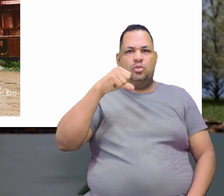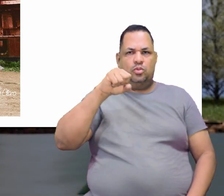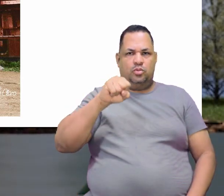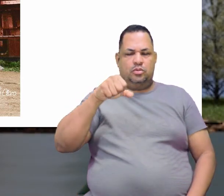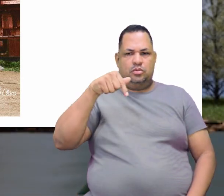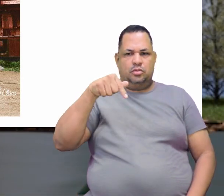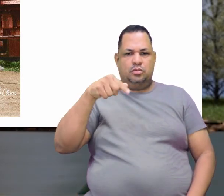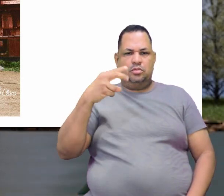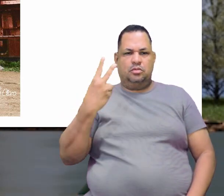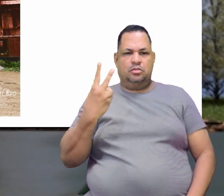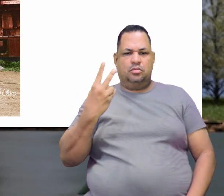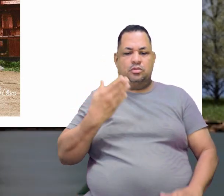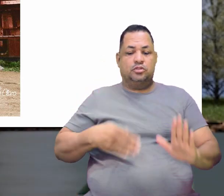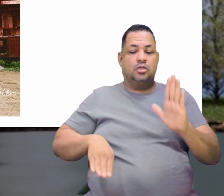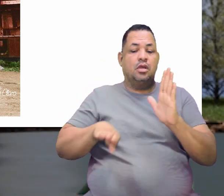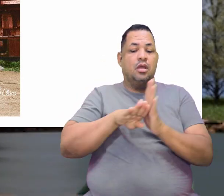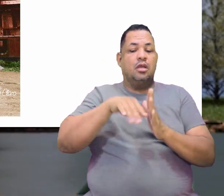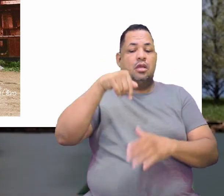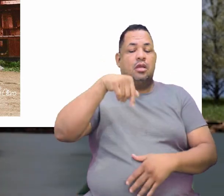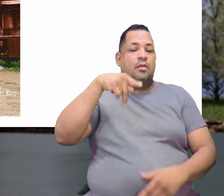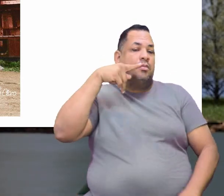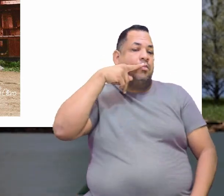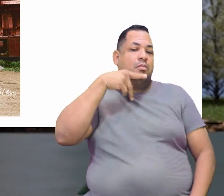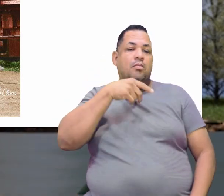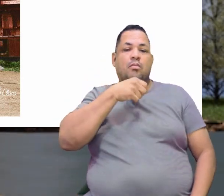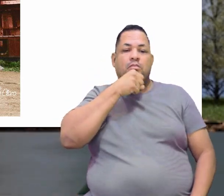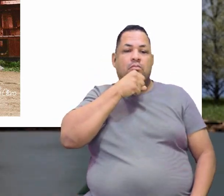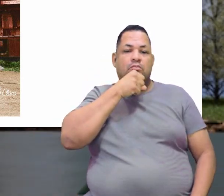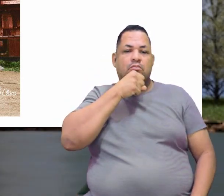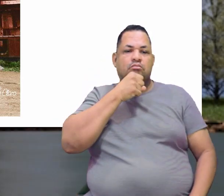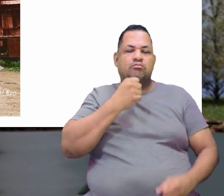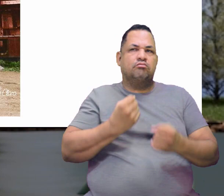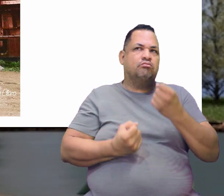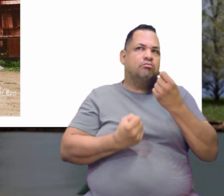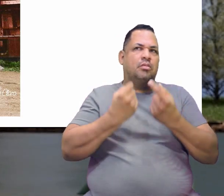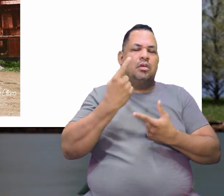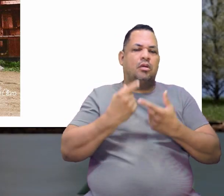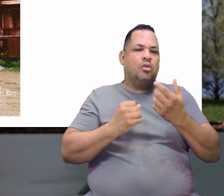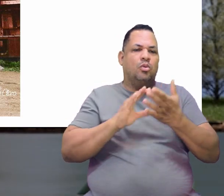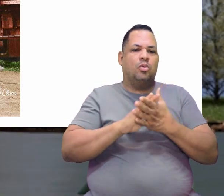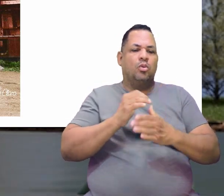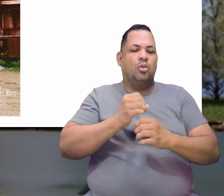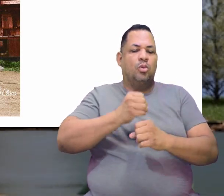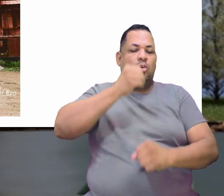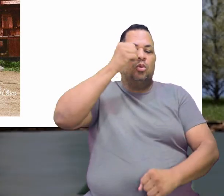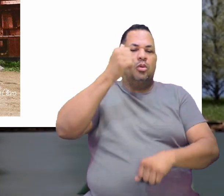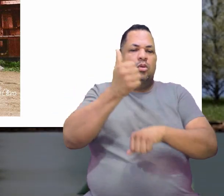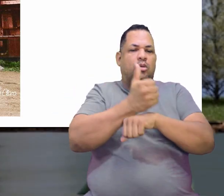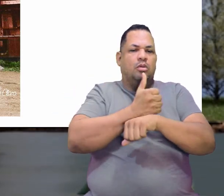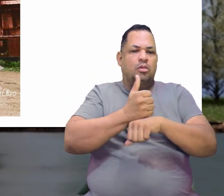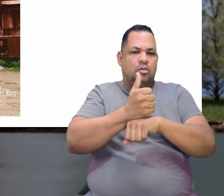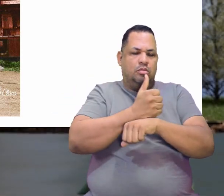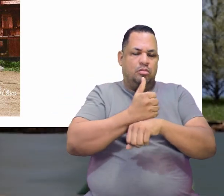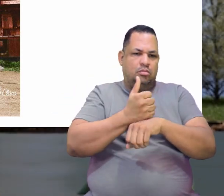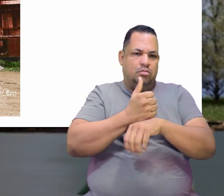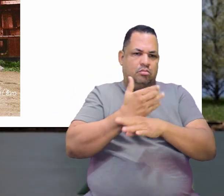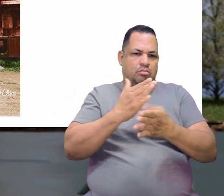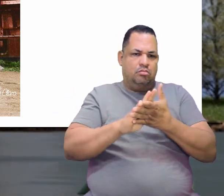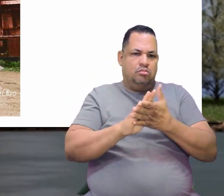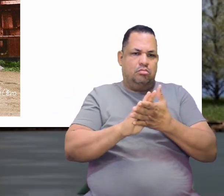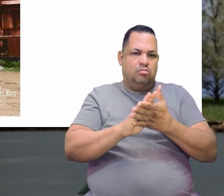1872, irá chegar aqui em Porto Velho alguns engenheiros. Segundo Emanuel Rodrigues